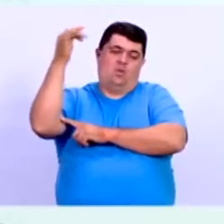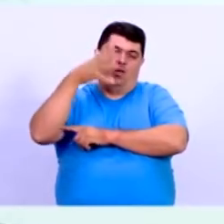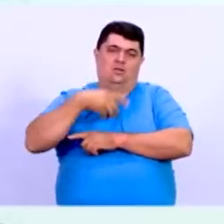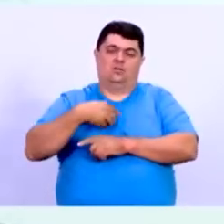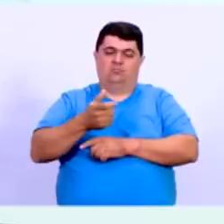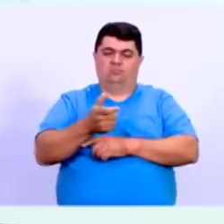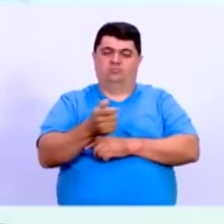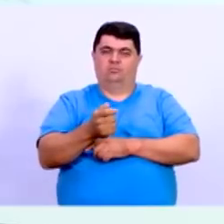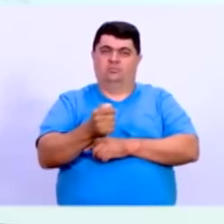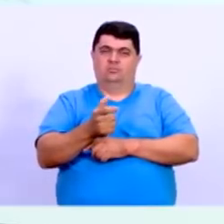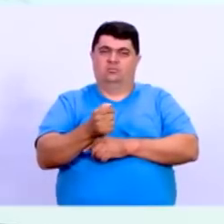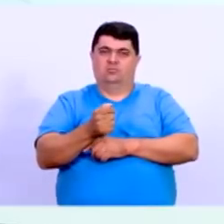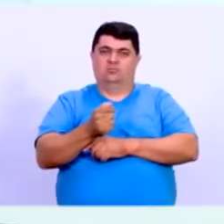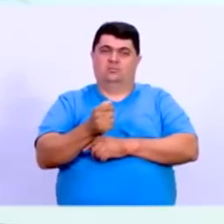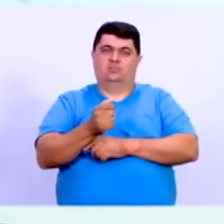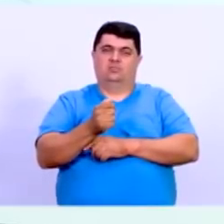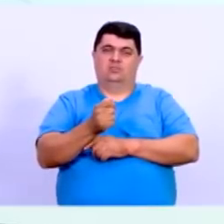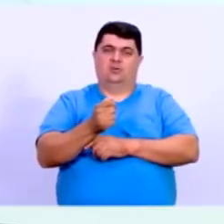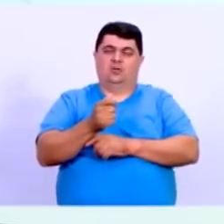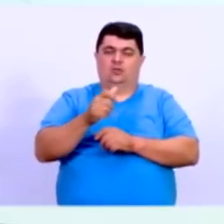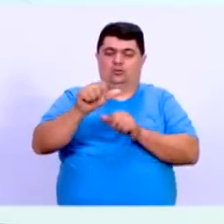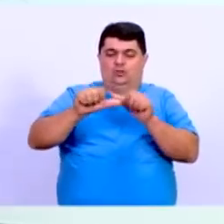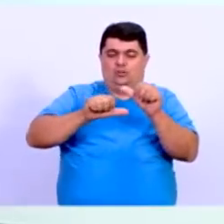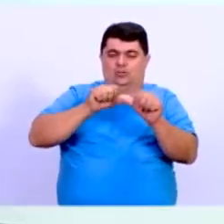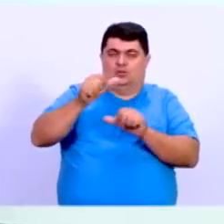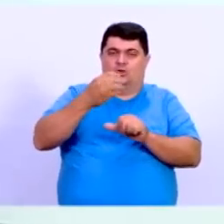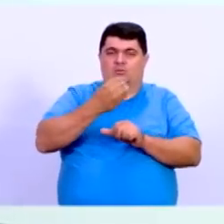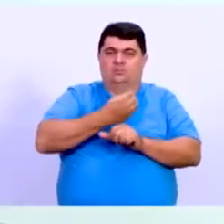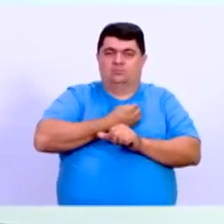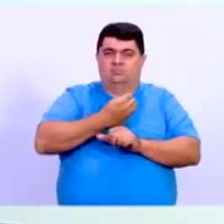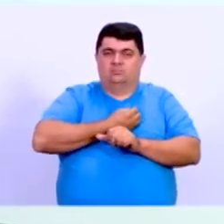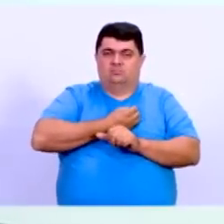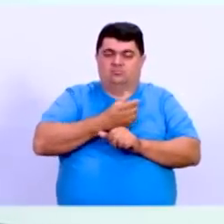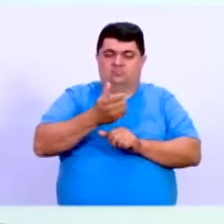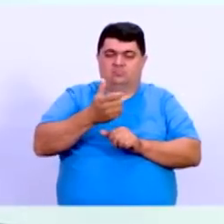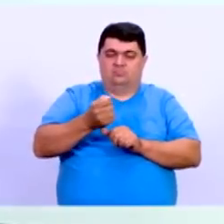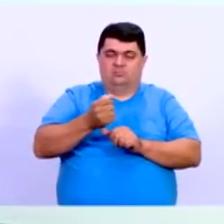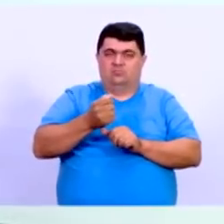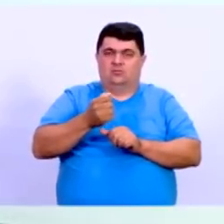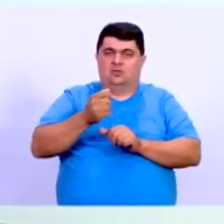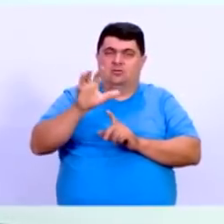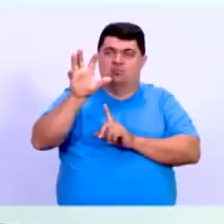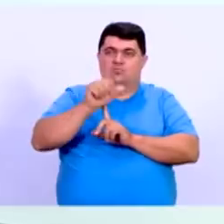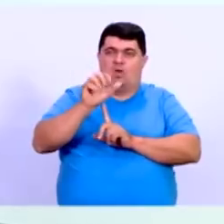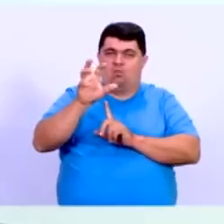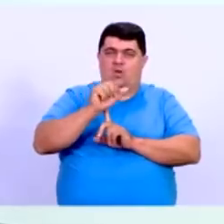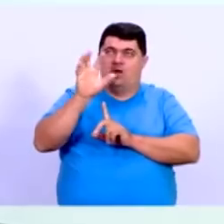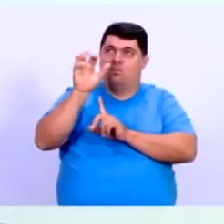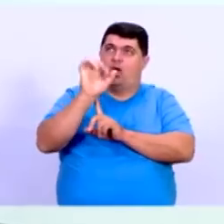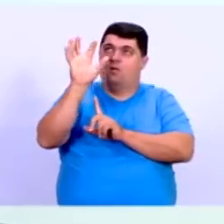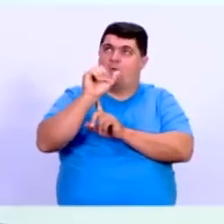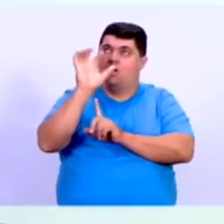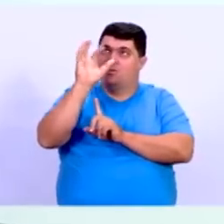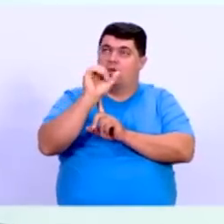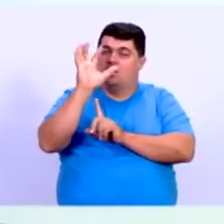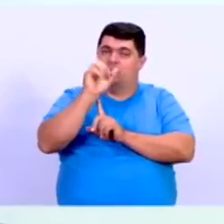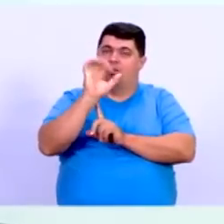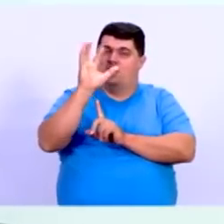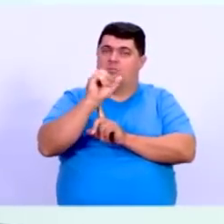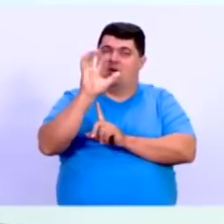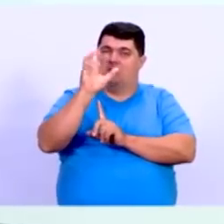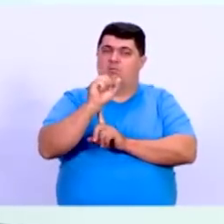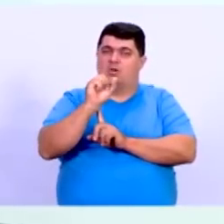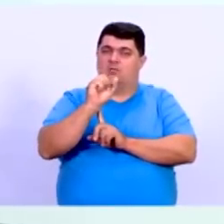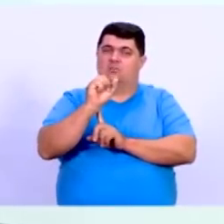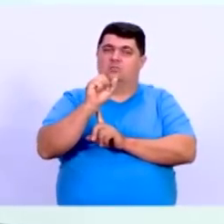está o quê? Trocando, na verdade, a frequência do sinal que você está recebendo de algum lugar. Geralmente o quê? Da estação rádio base, né?